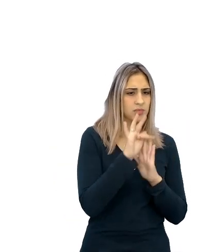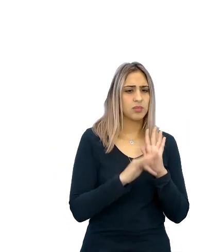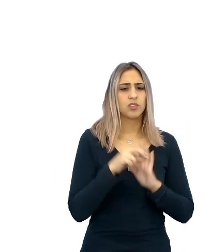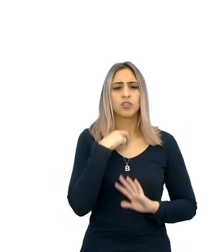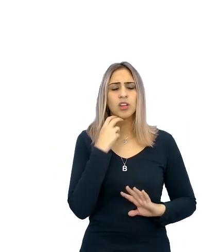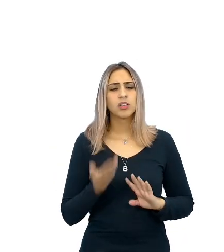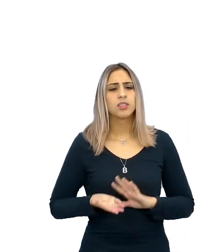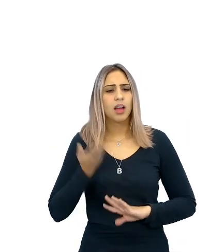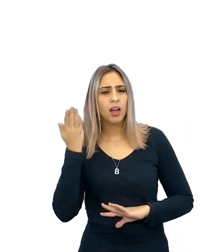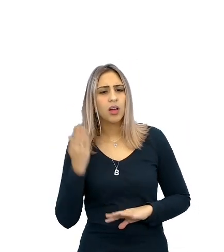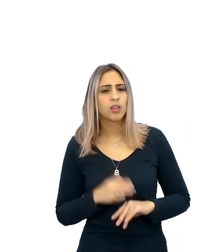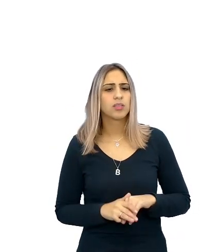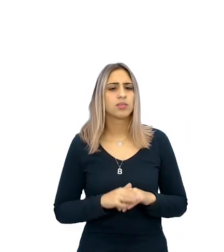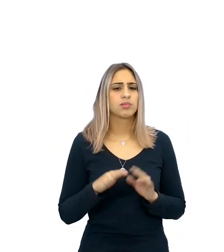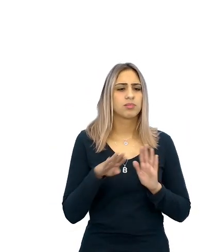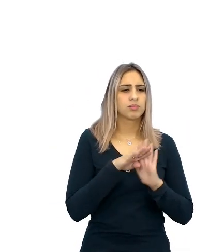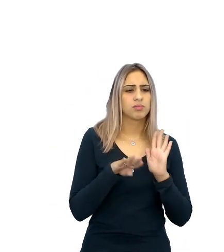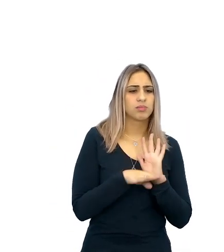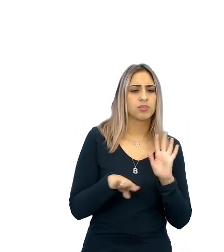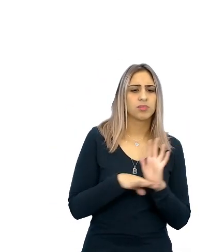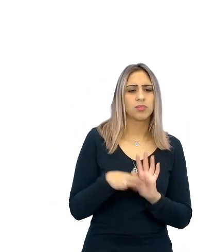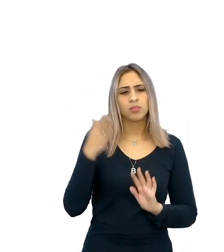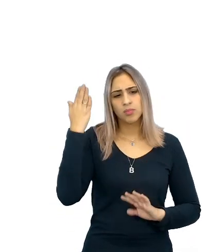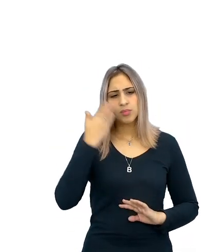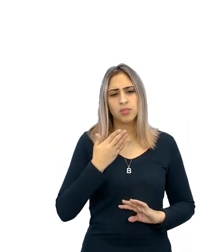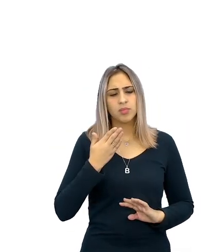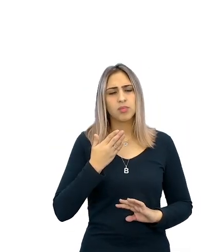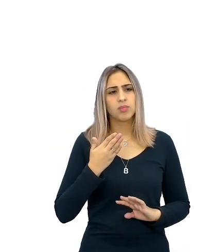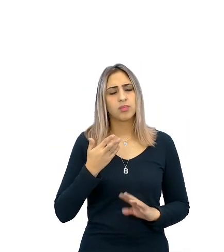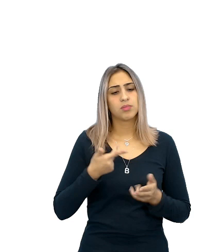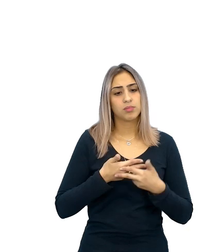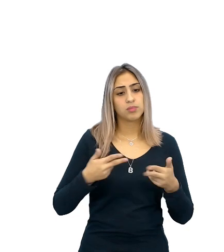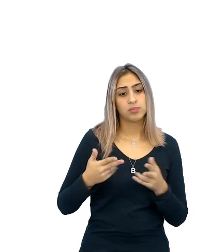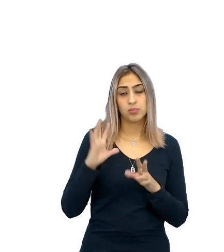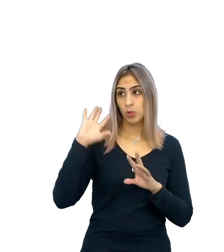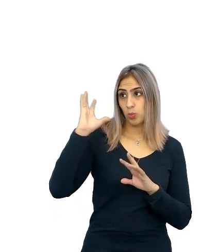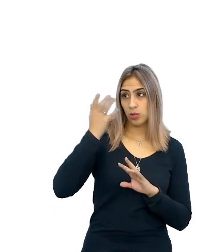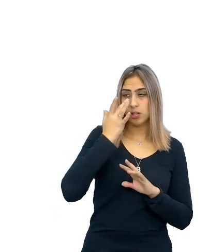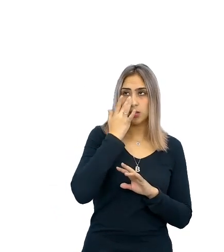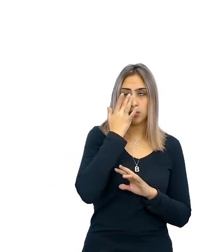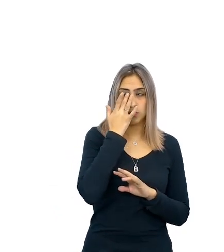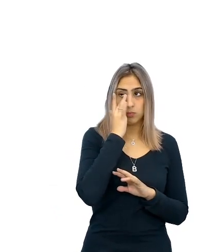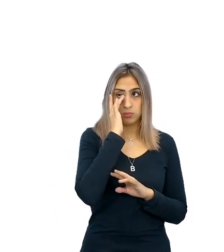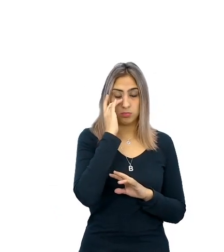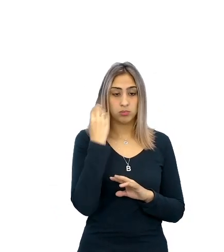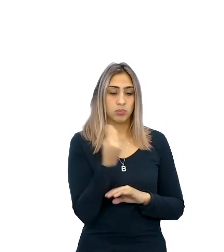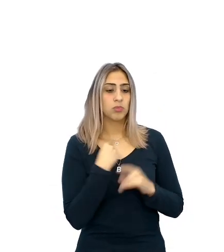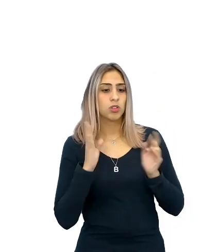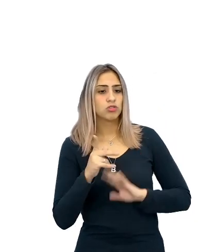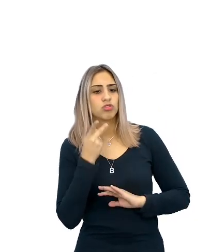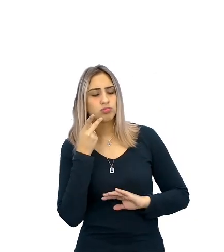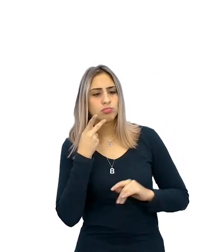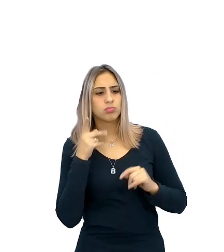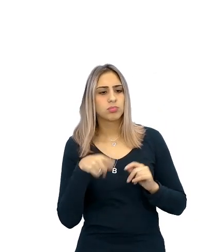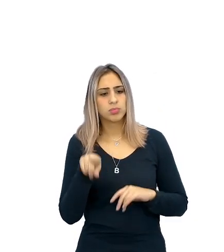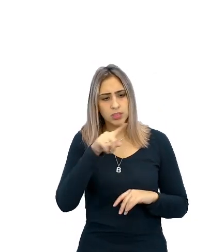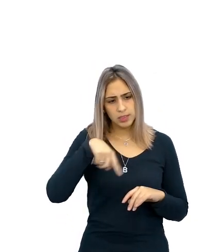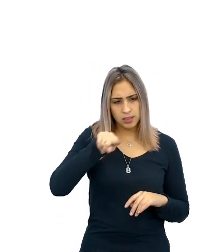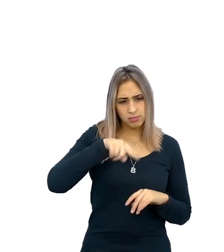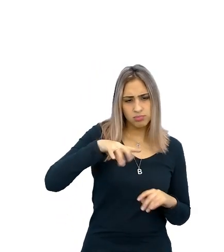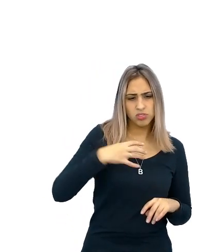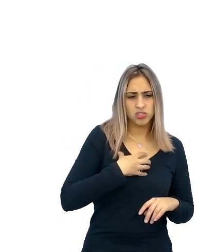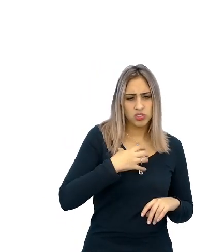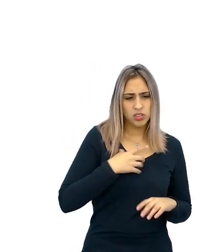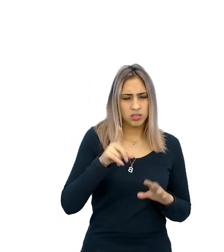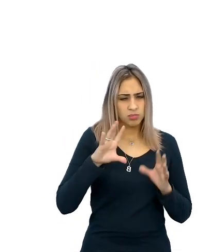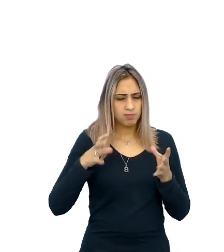voz alta, e são os dados que comprovam o aumento dos eventos climáticos, né? Como nós falamos. Então, aqui neste olhar,